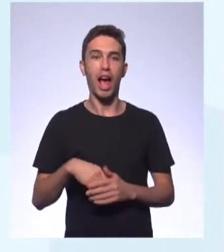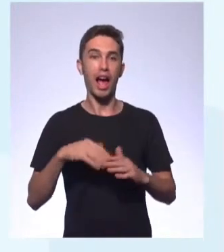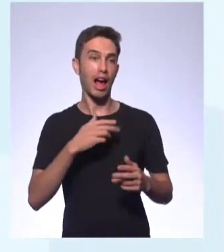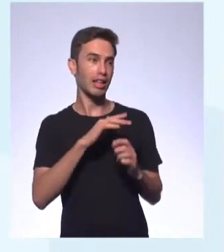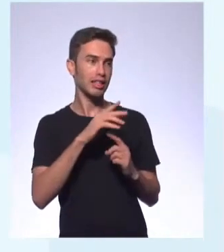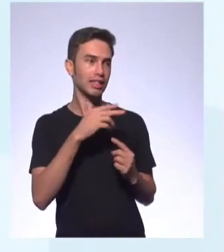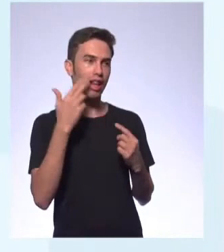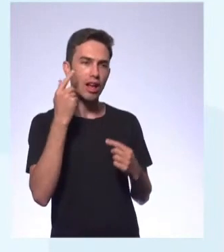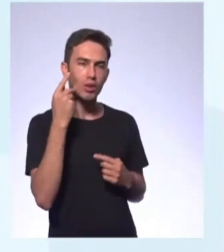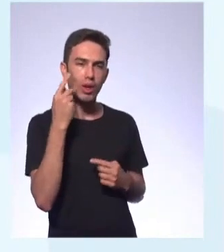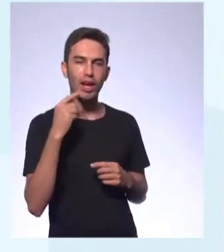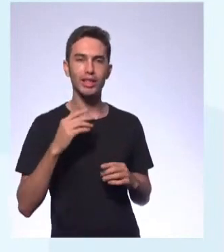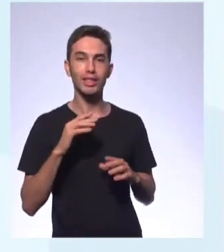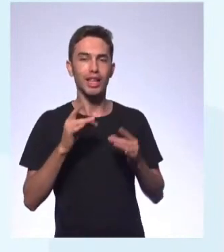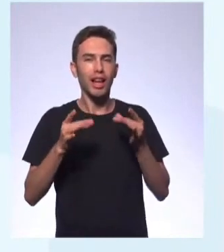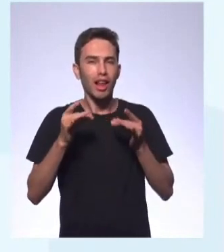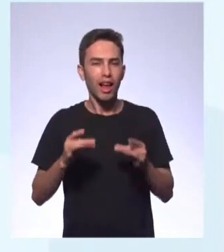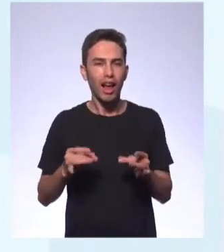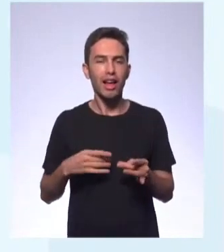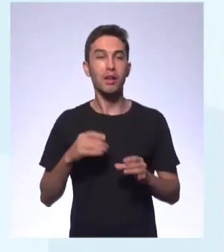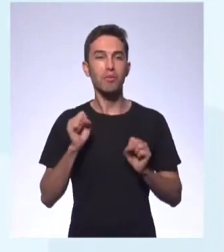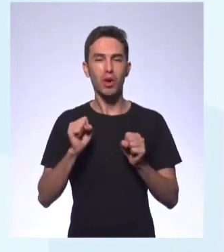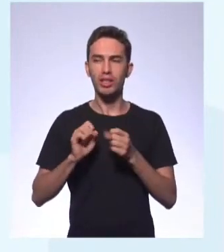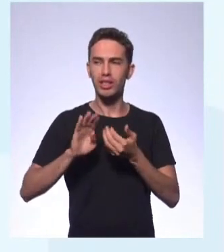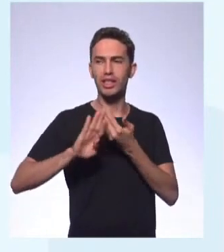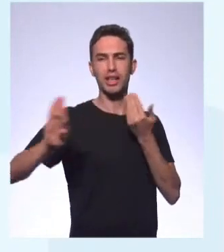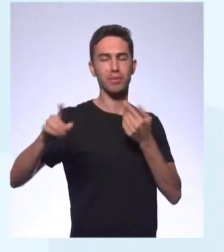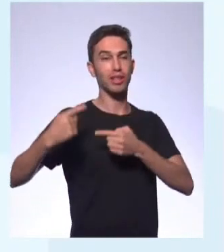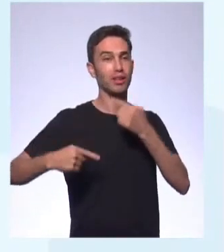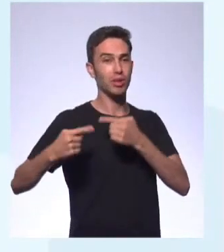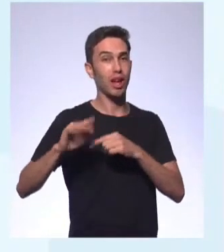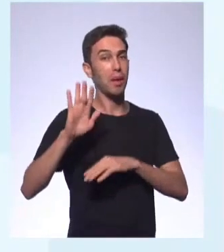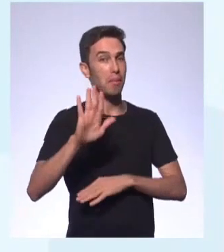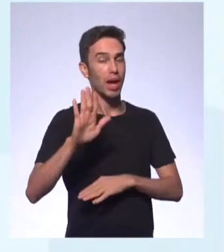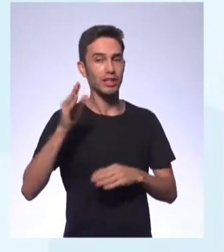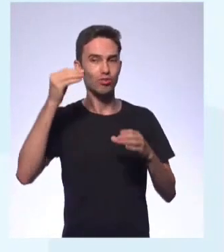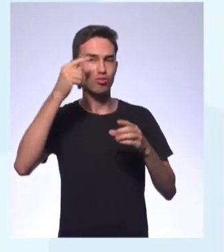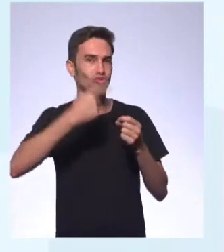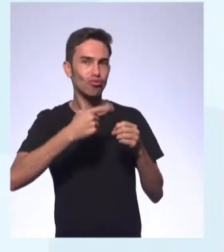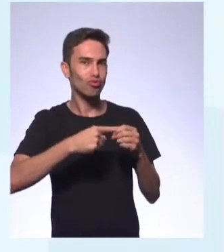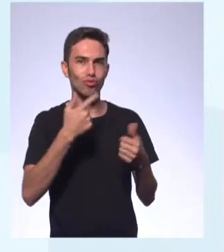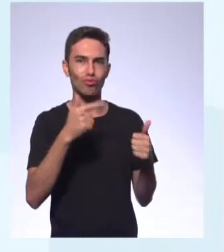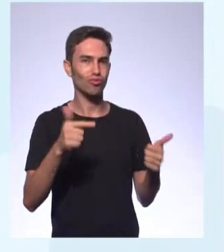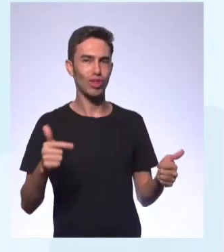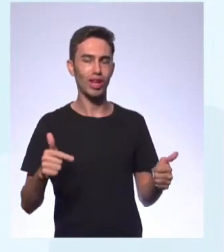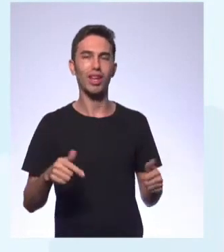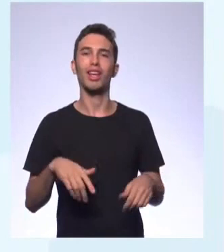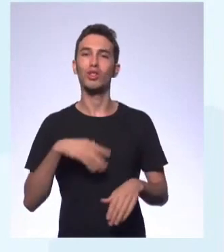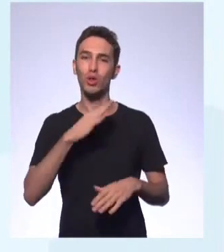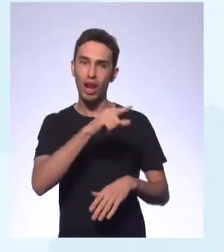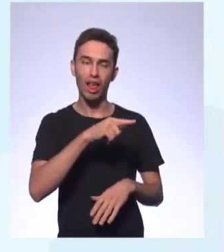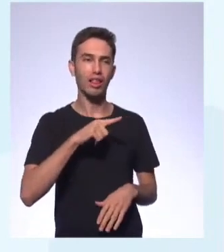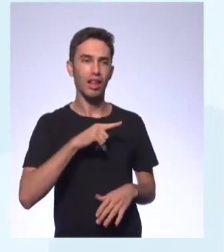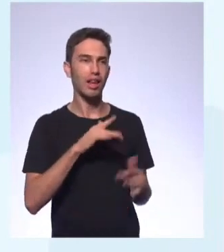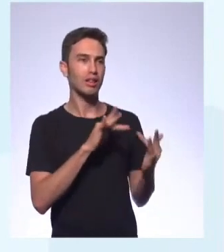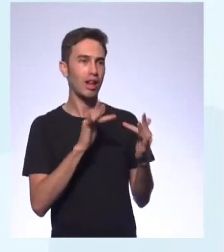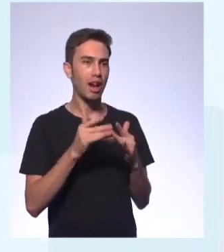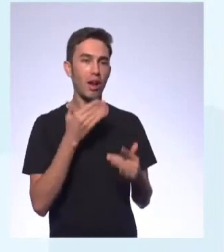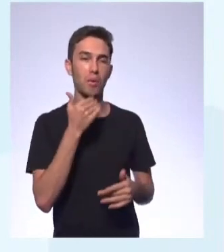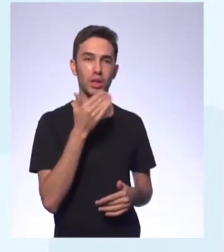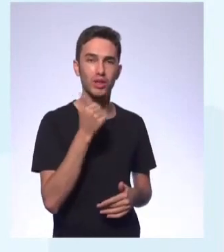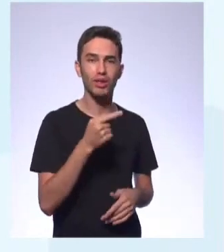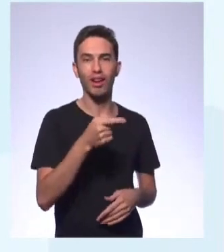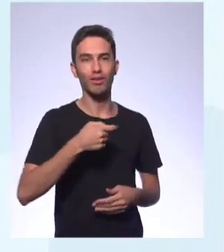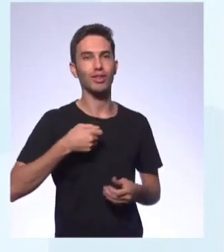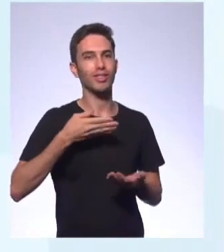naturezas delicadas se podem abster de política, mas no interior não. Vêm as relações, os pedidos e você se